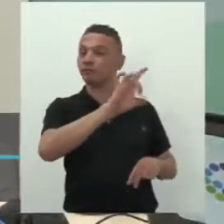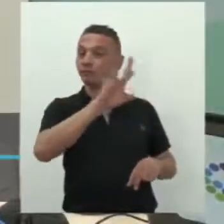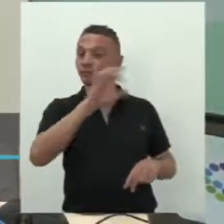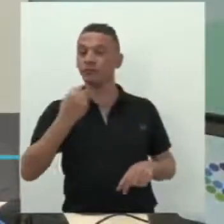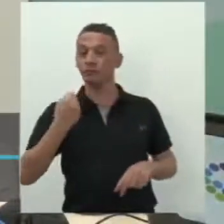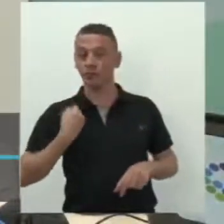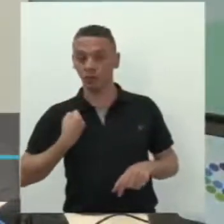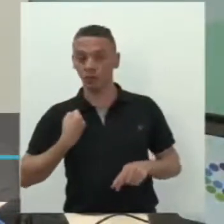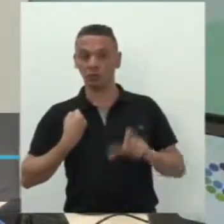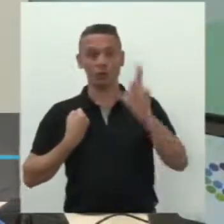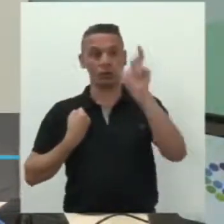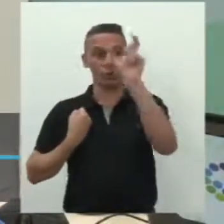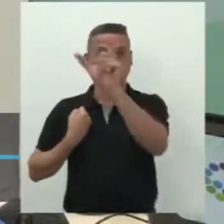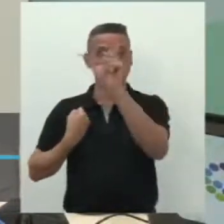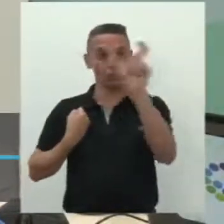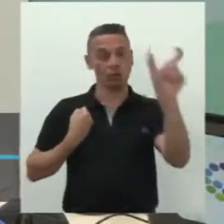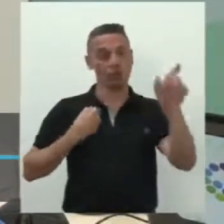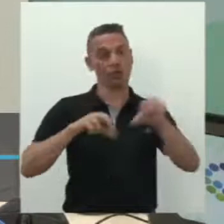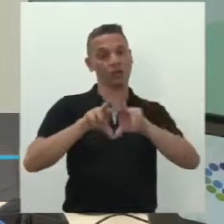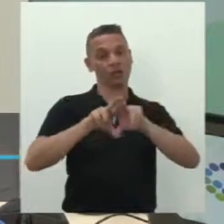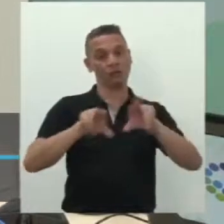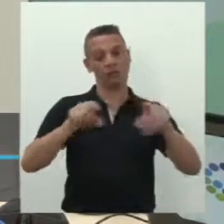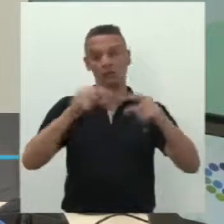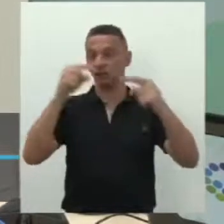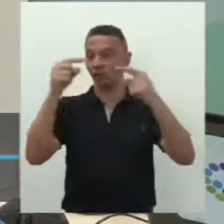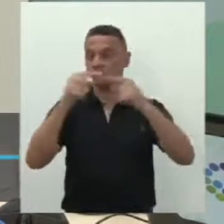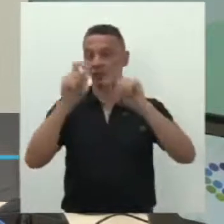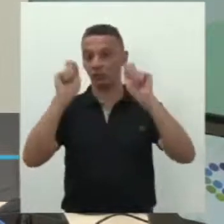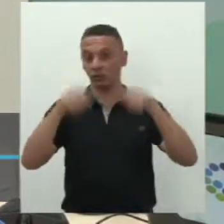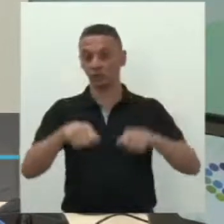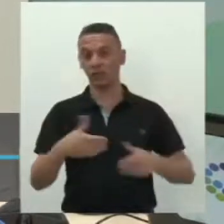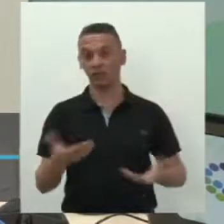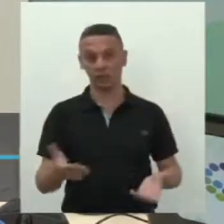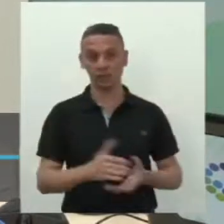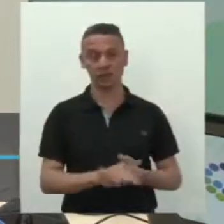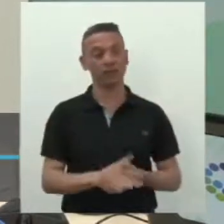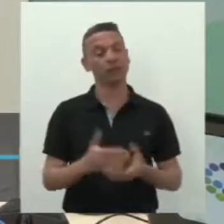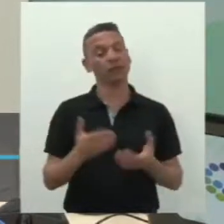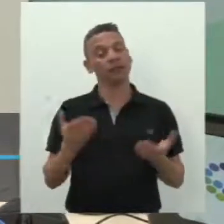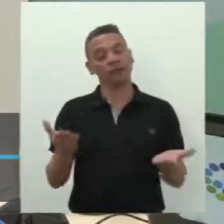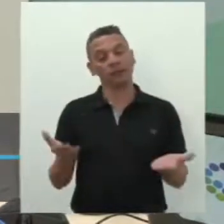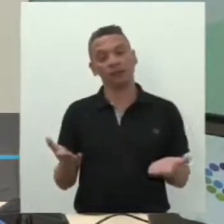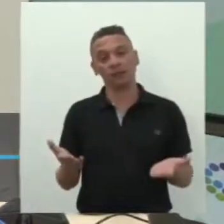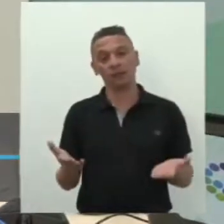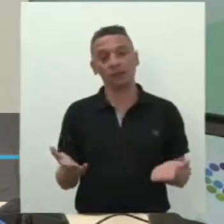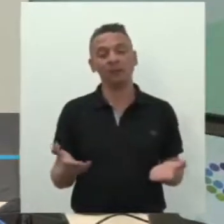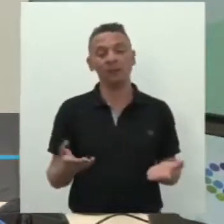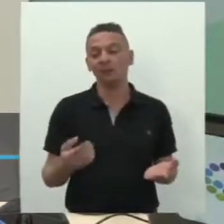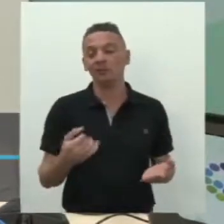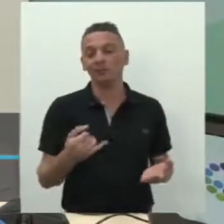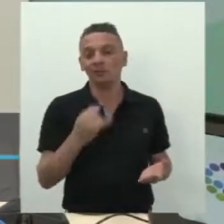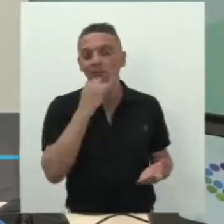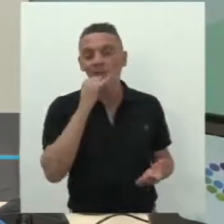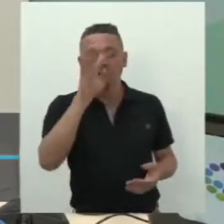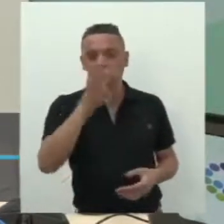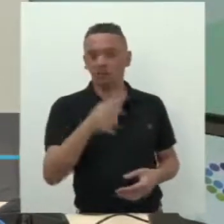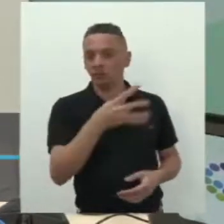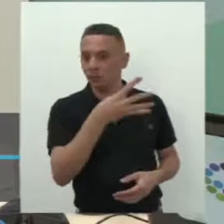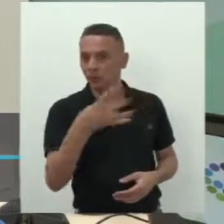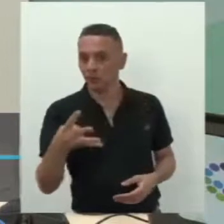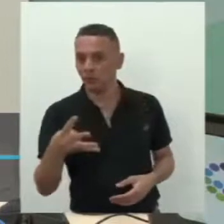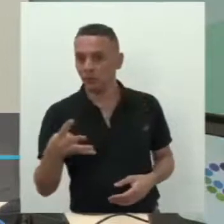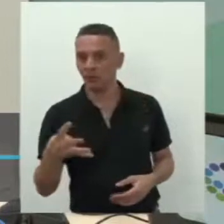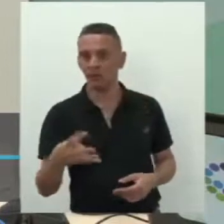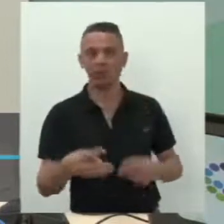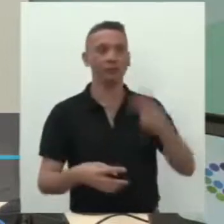numa célula, porque você seleciona as células e faz a análise. Então, assim, não faz muito sentido para o Excel você colocar